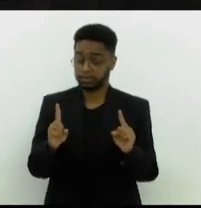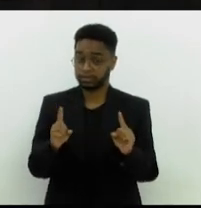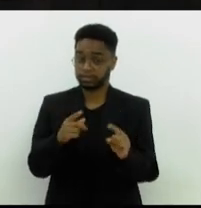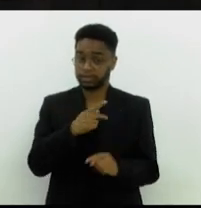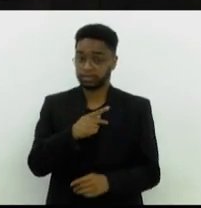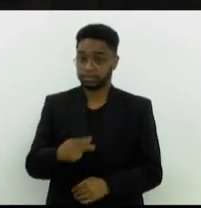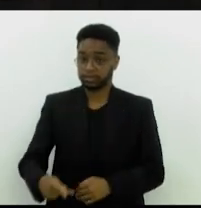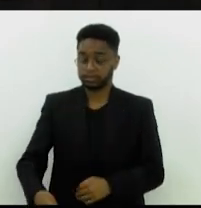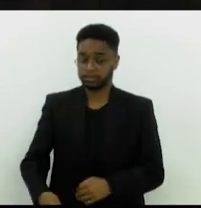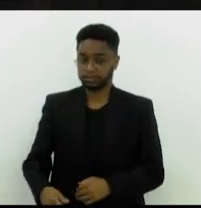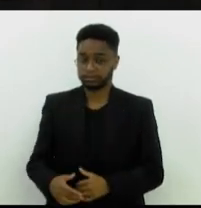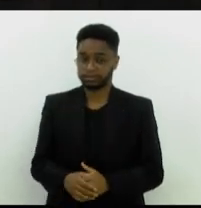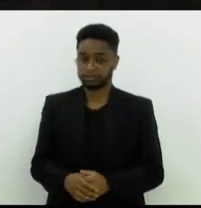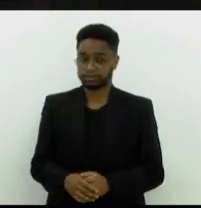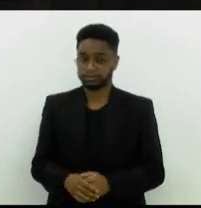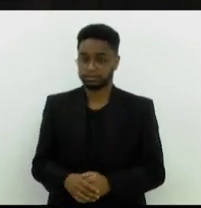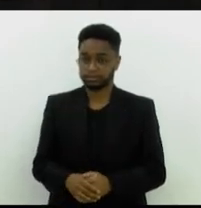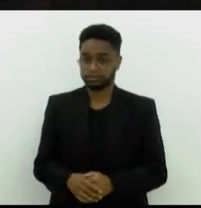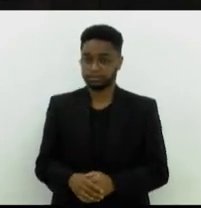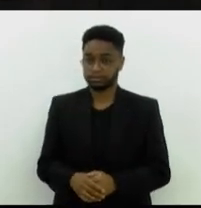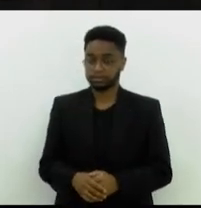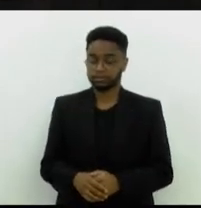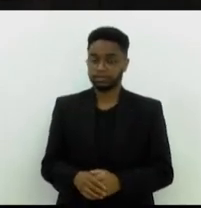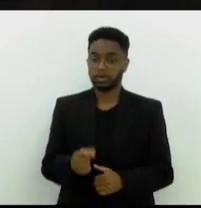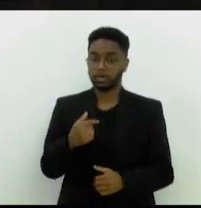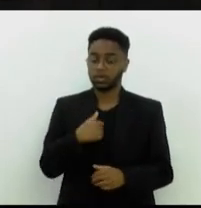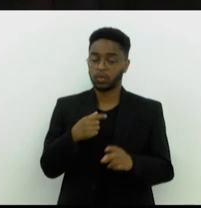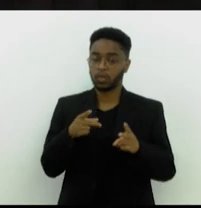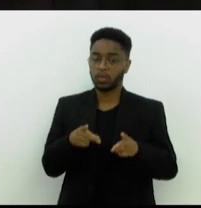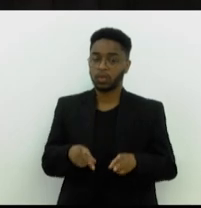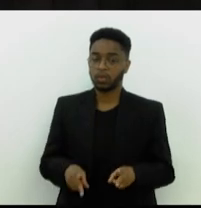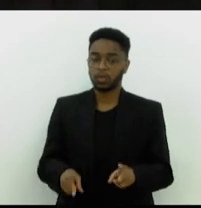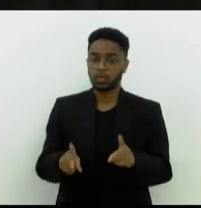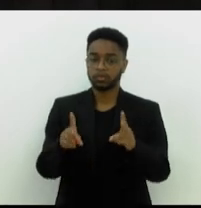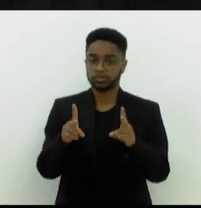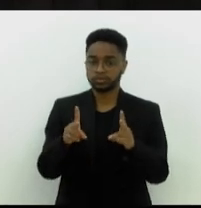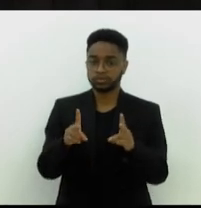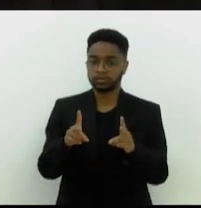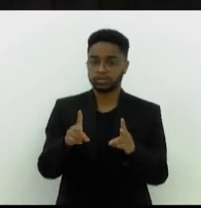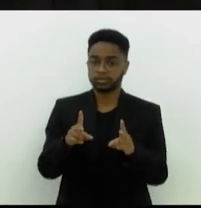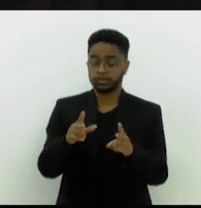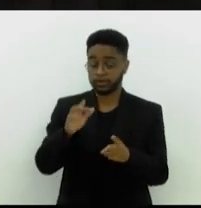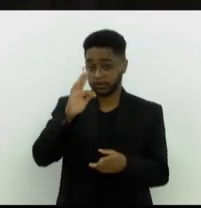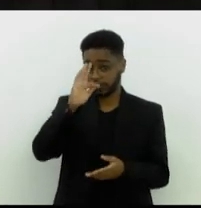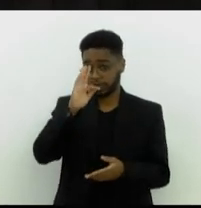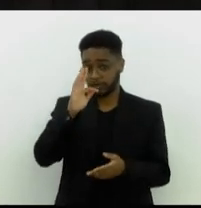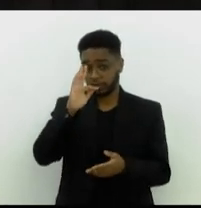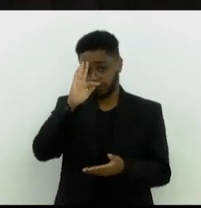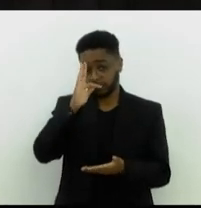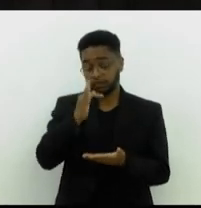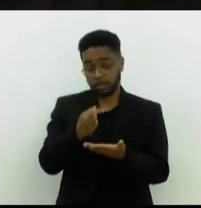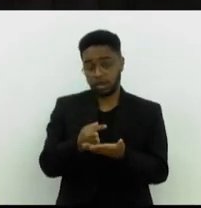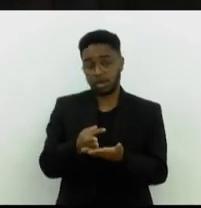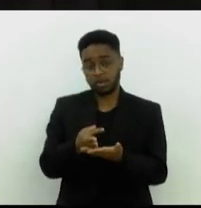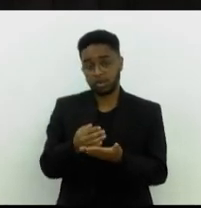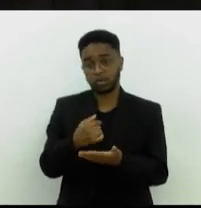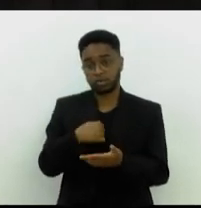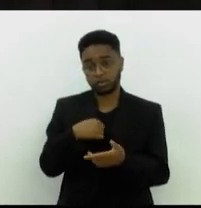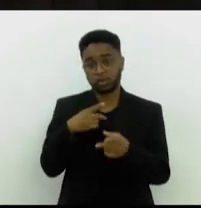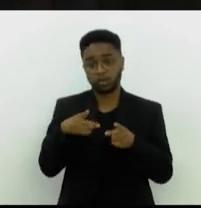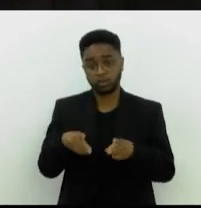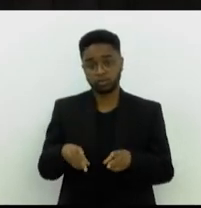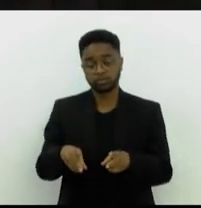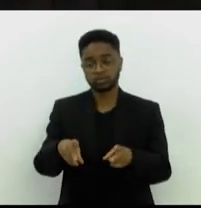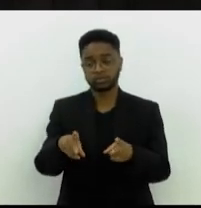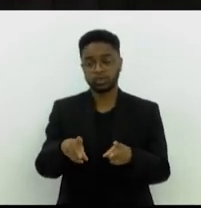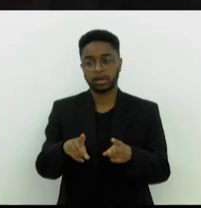presidente, vou continuar fiel ao meu mandato. E como brincava ainda há